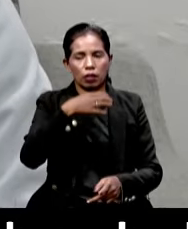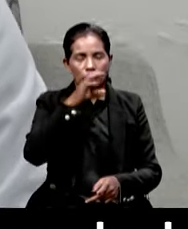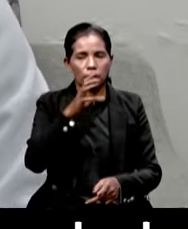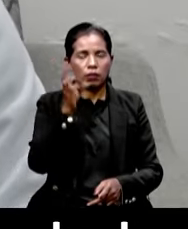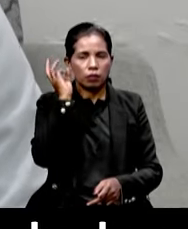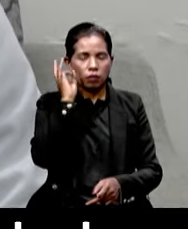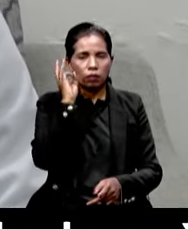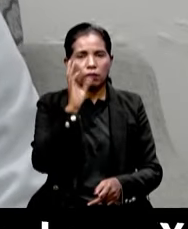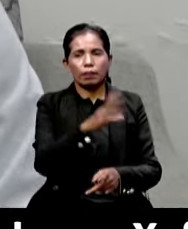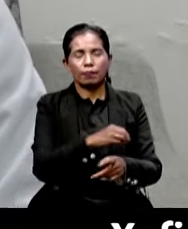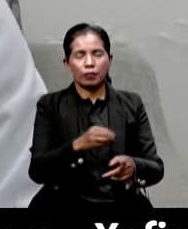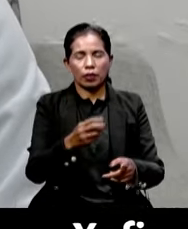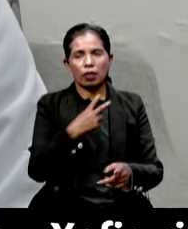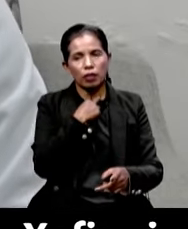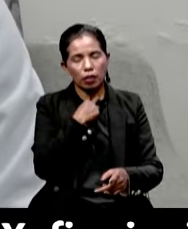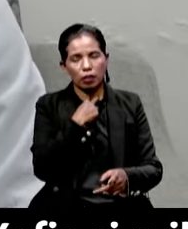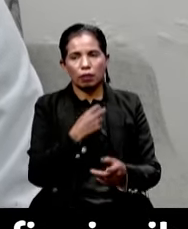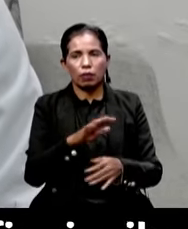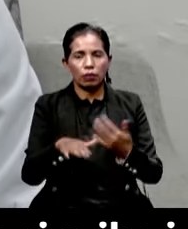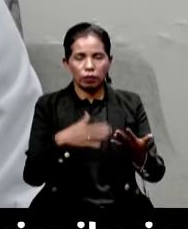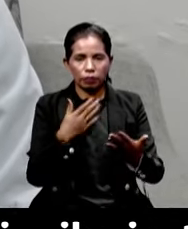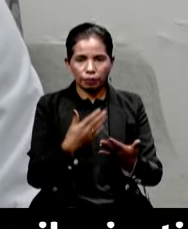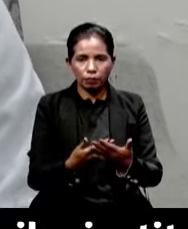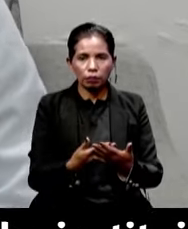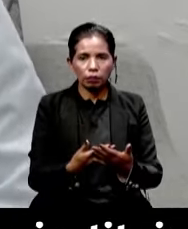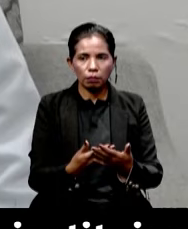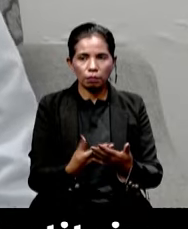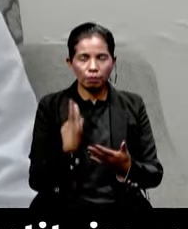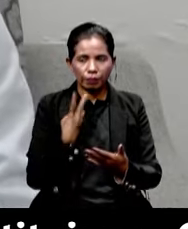situasaun estres ija nihutu ita